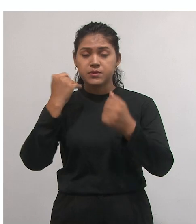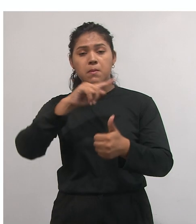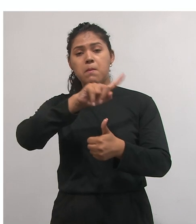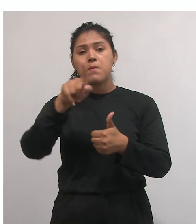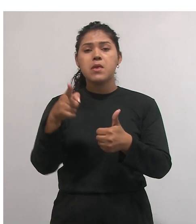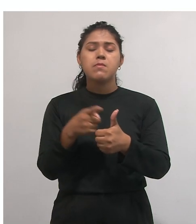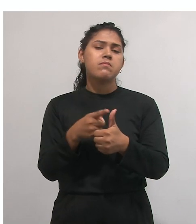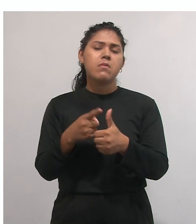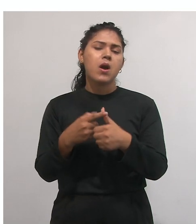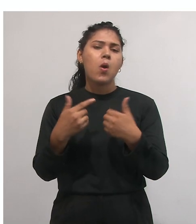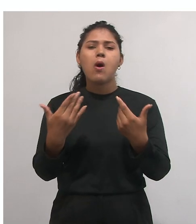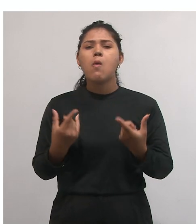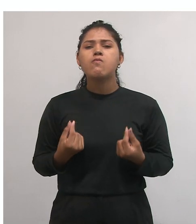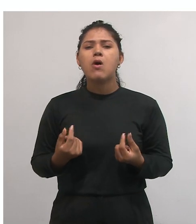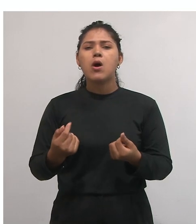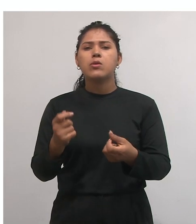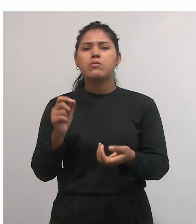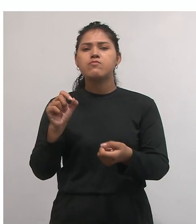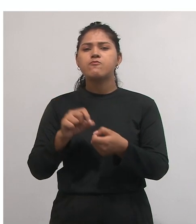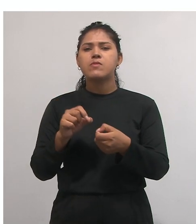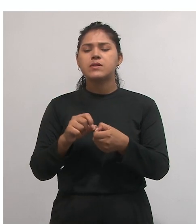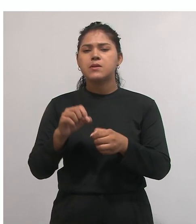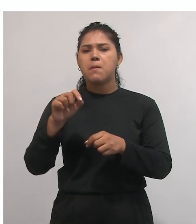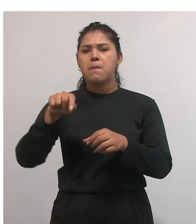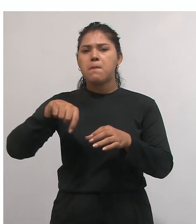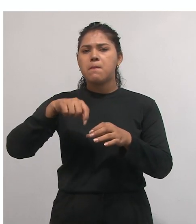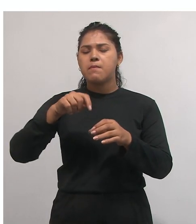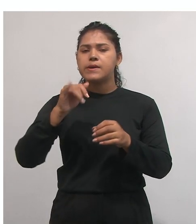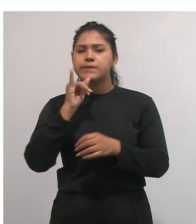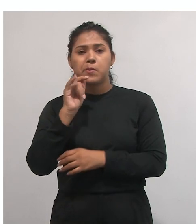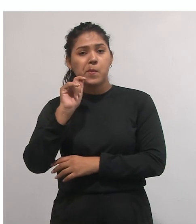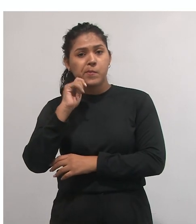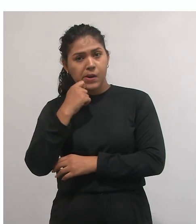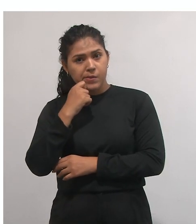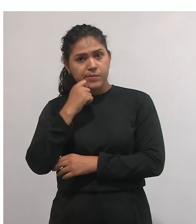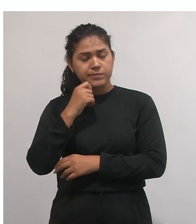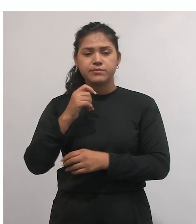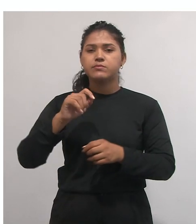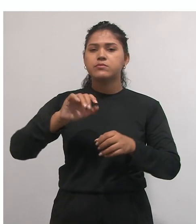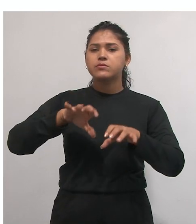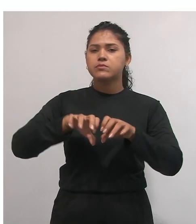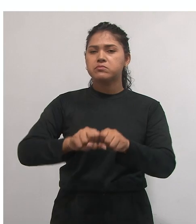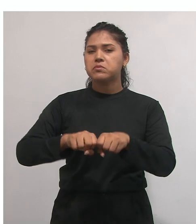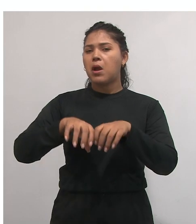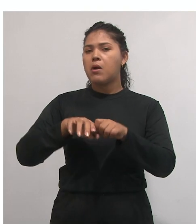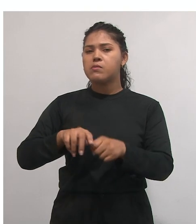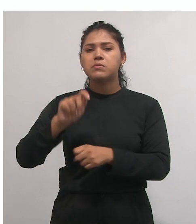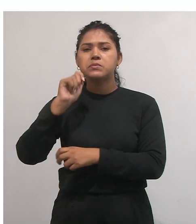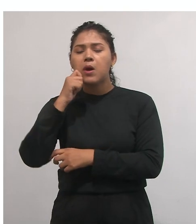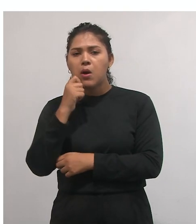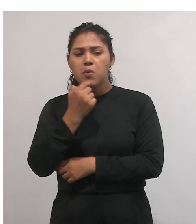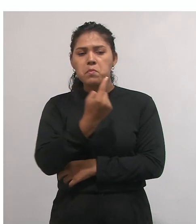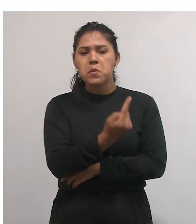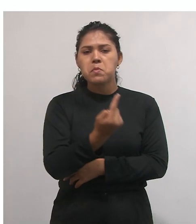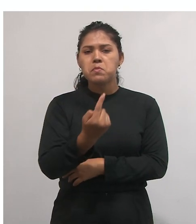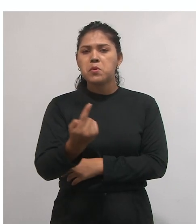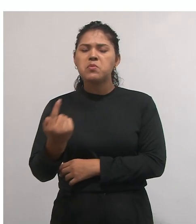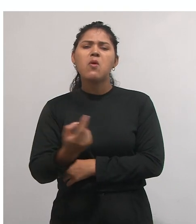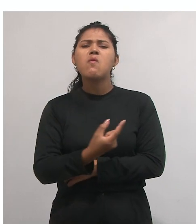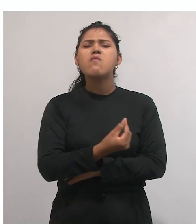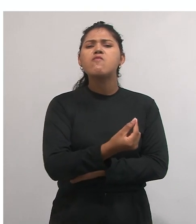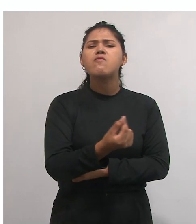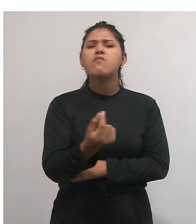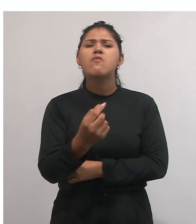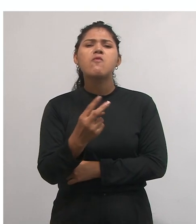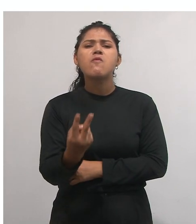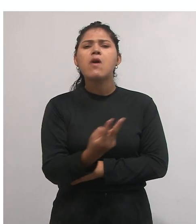Primeiro é o custo de produção do meu produto. Então, do meu pão francês, quais são os custos? Custo por unidade